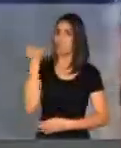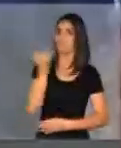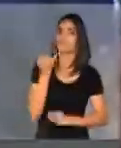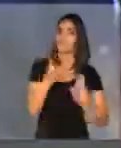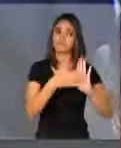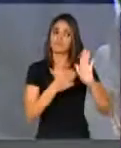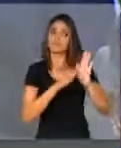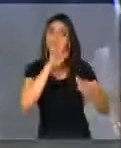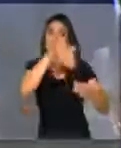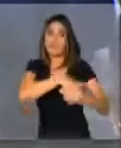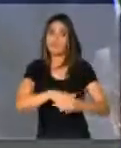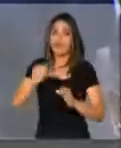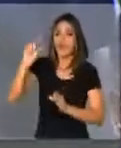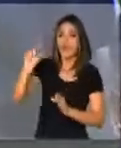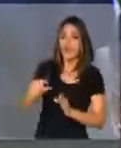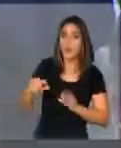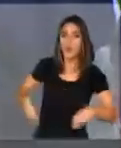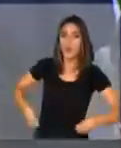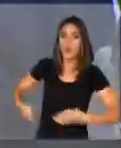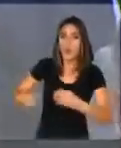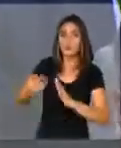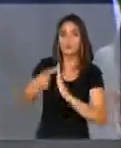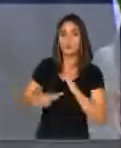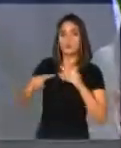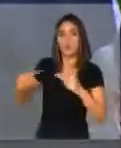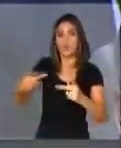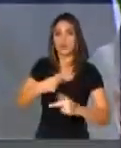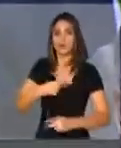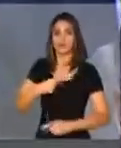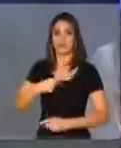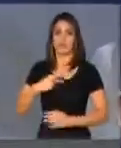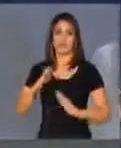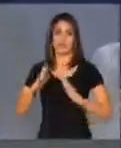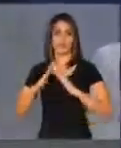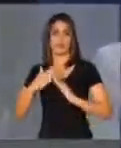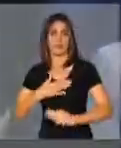para baratear o custo do programa minha casa minha vida obrigado